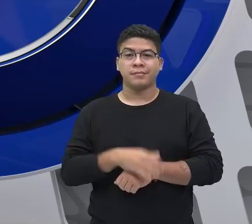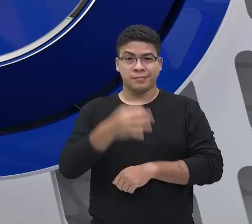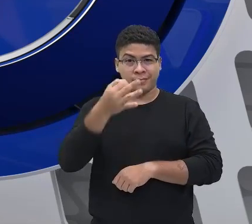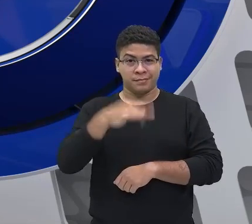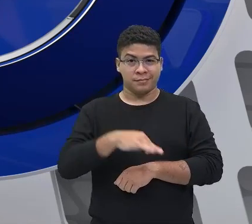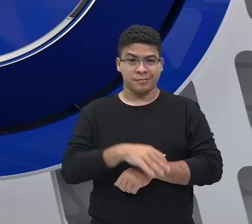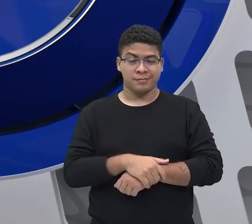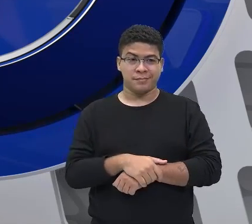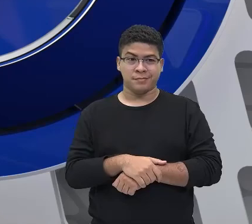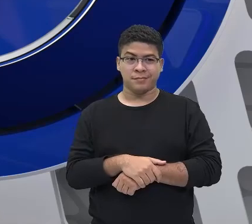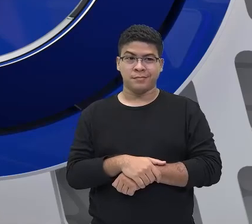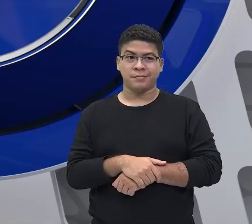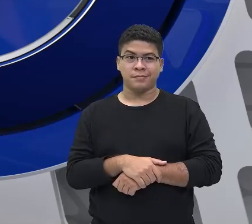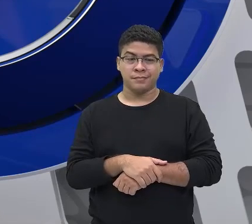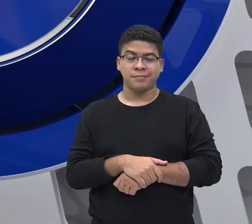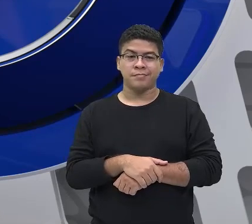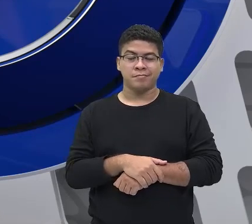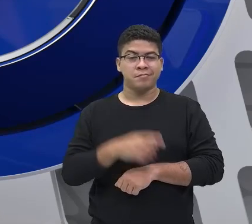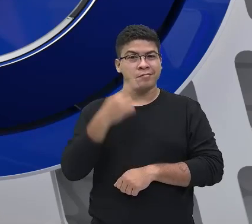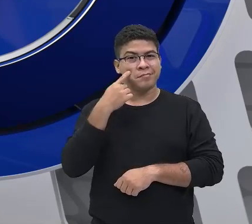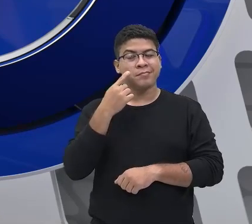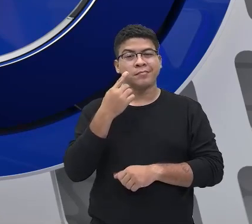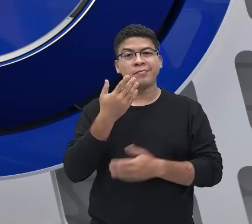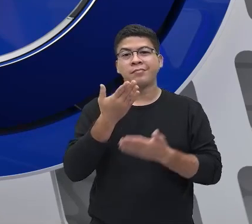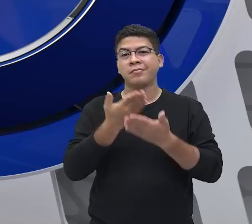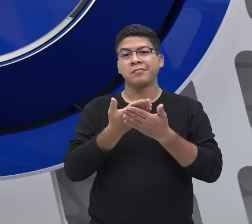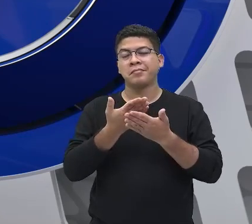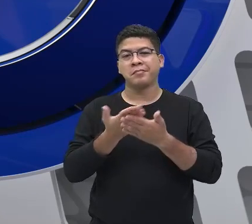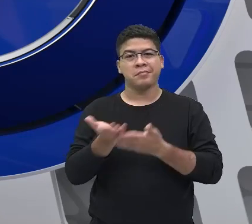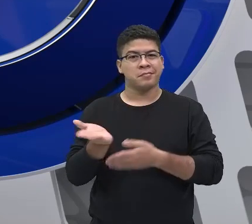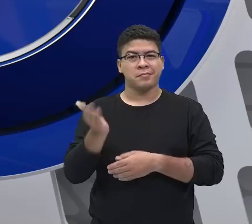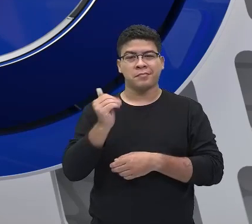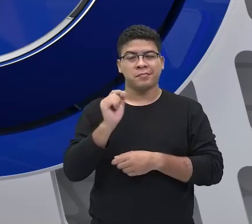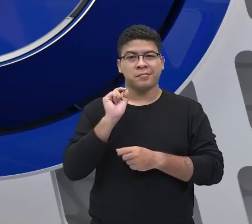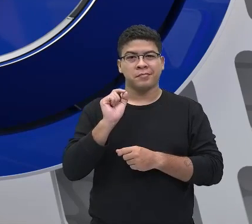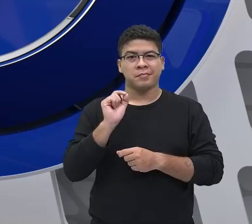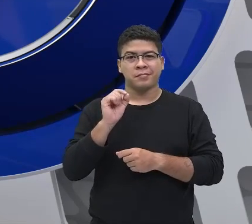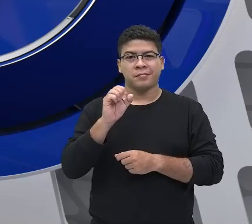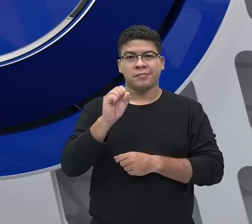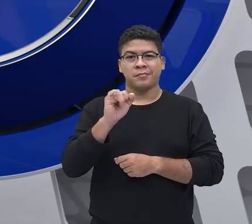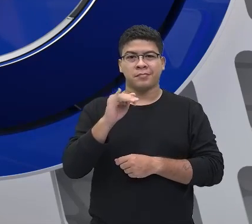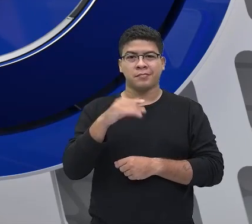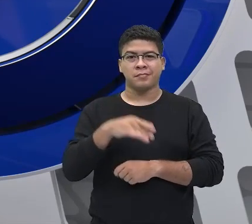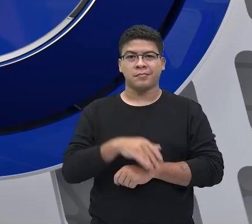certo? Então, essa foi a nossa aula de hoje, skimming.